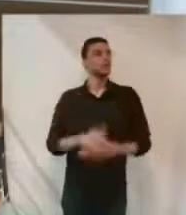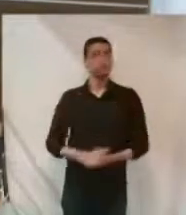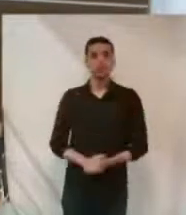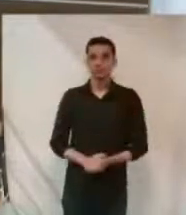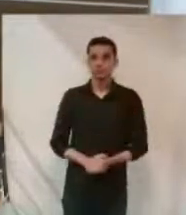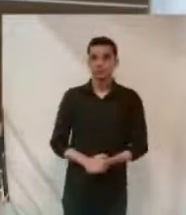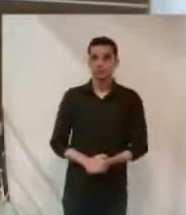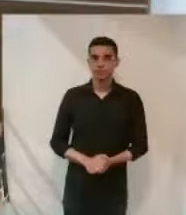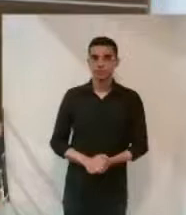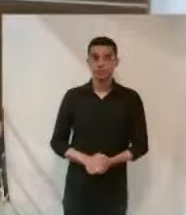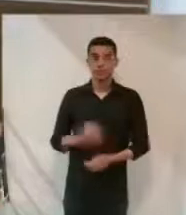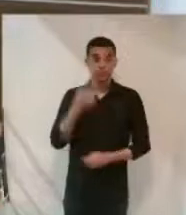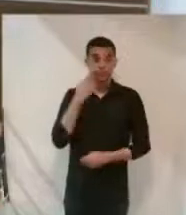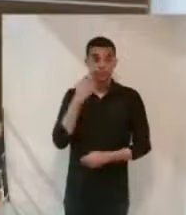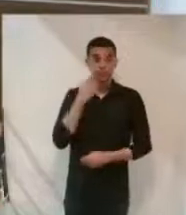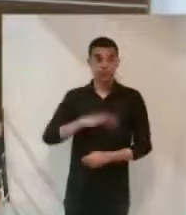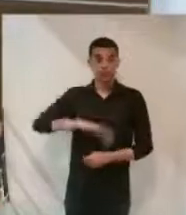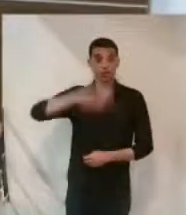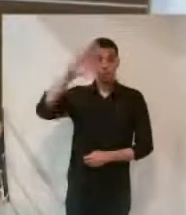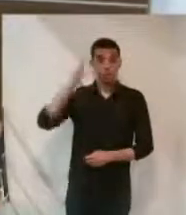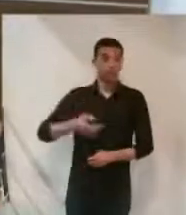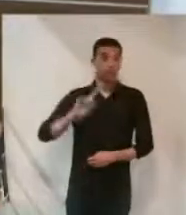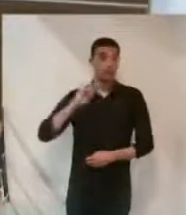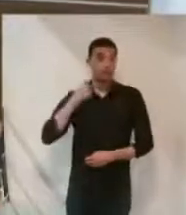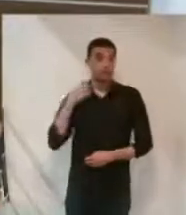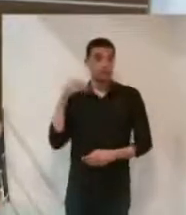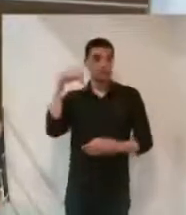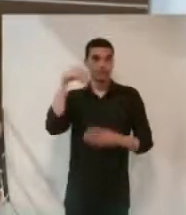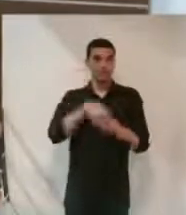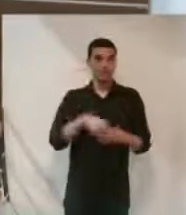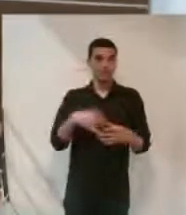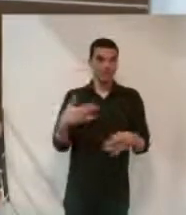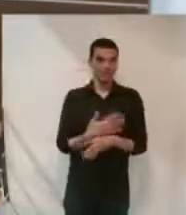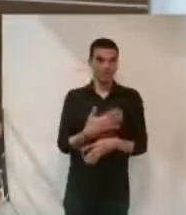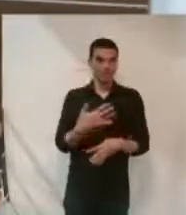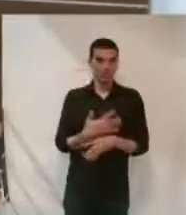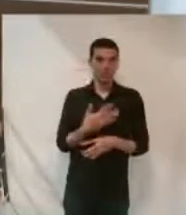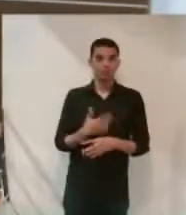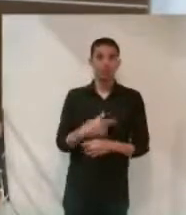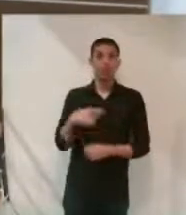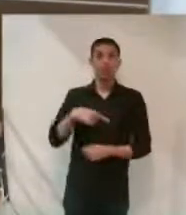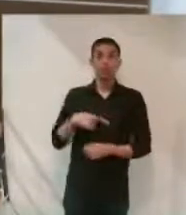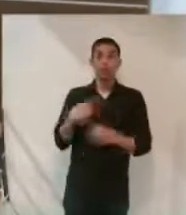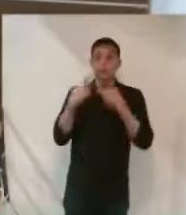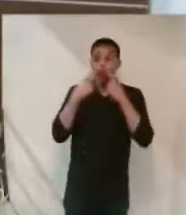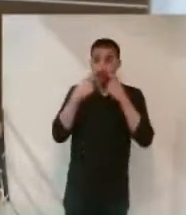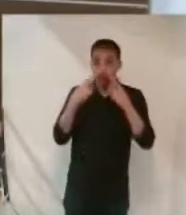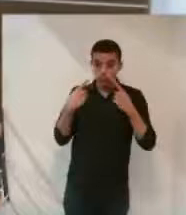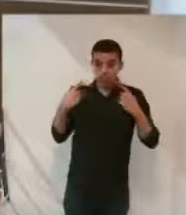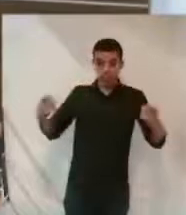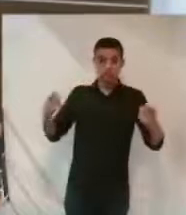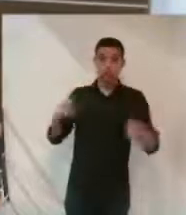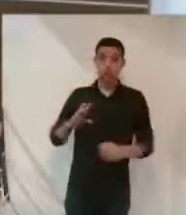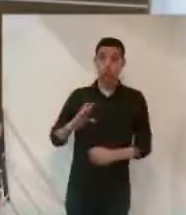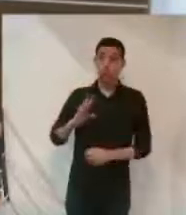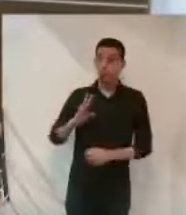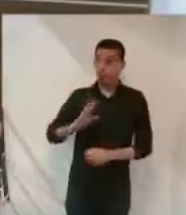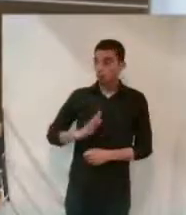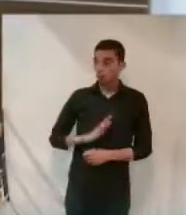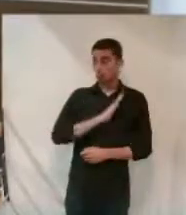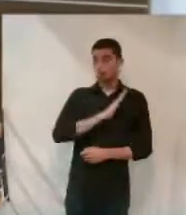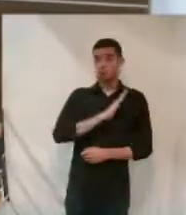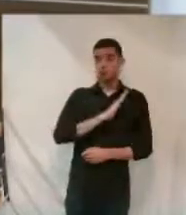fica dentro de Bezerros. A fedentina, como ele disse, era insuportável, o cheiro dentro da cidade de Bezerros. E quando o